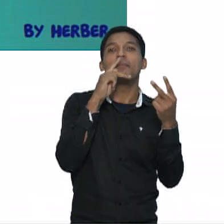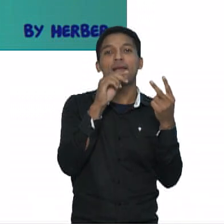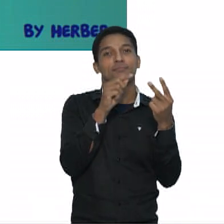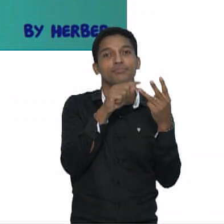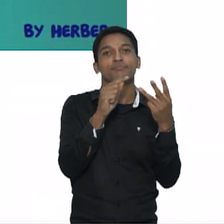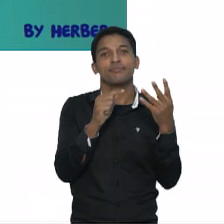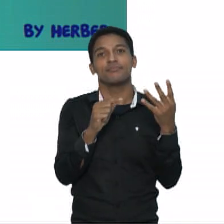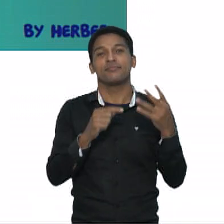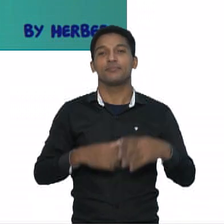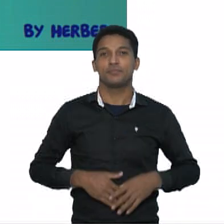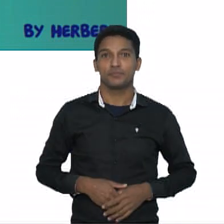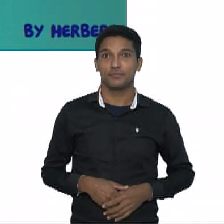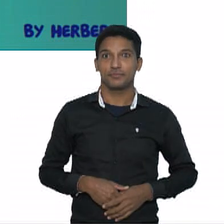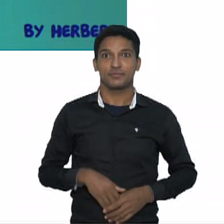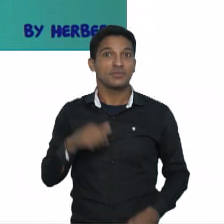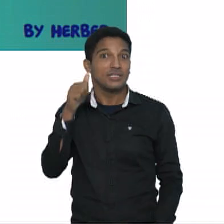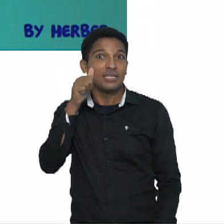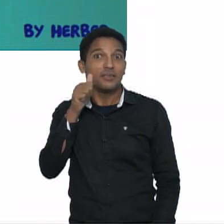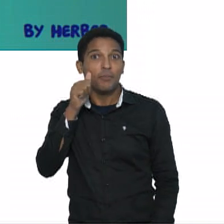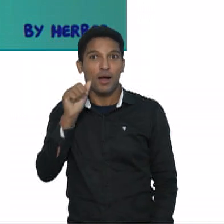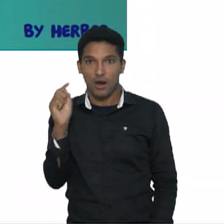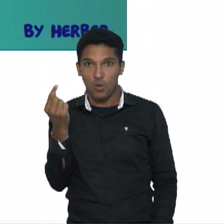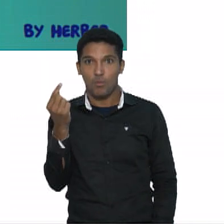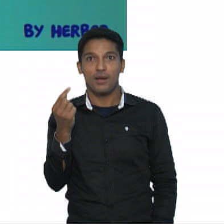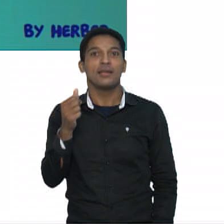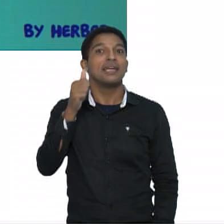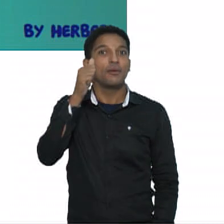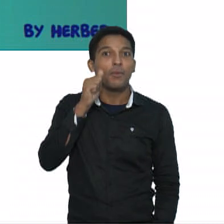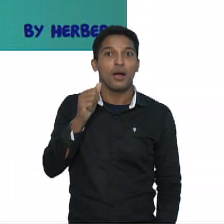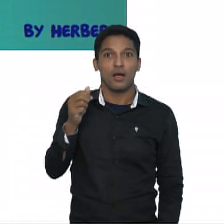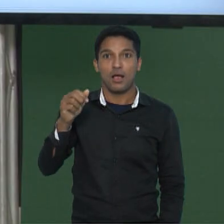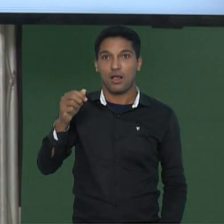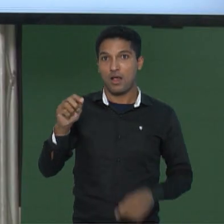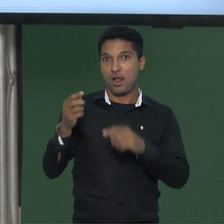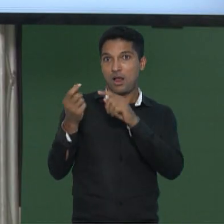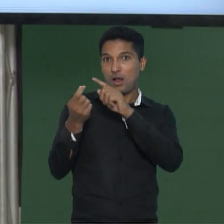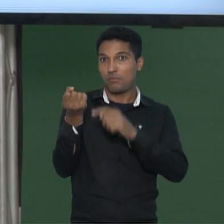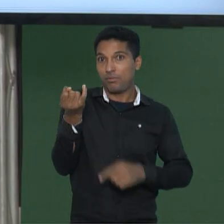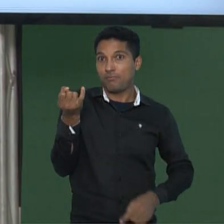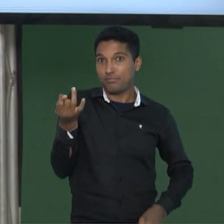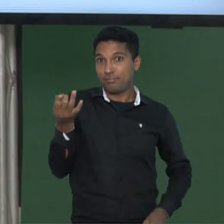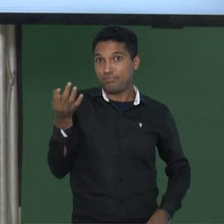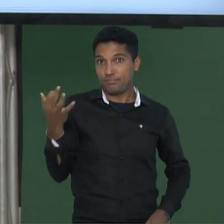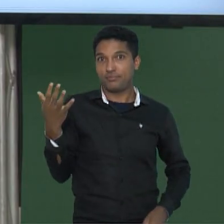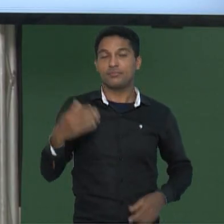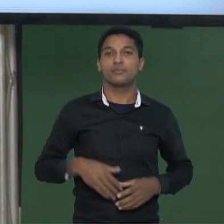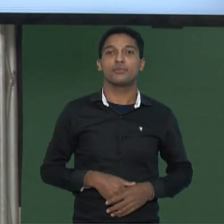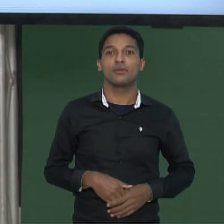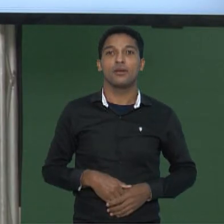irmã, sisters, mais de uma irmã. Brother,